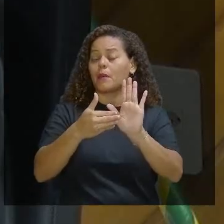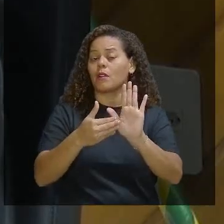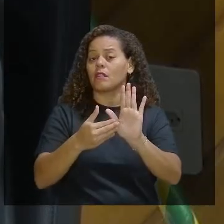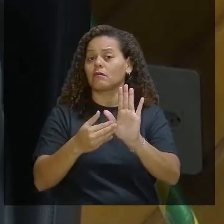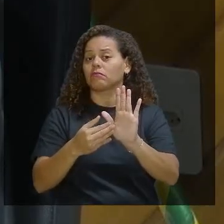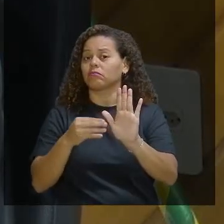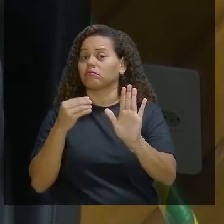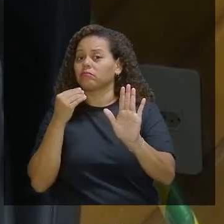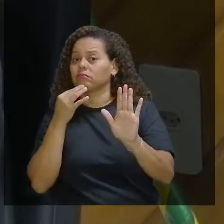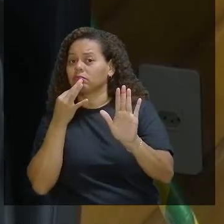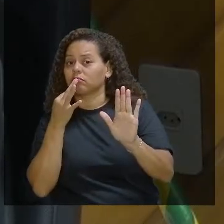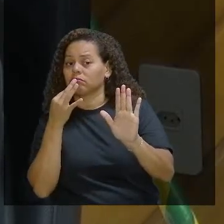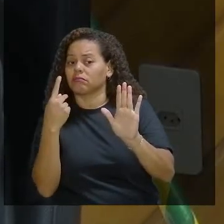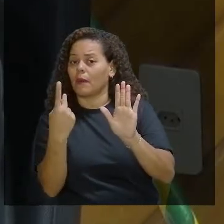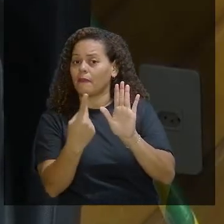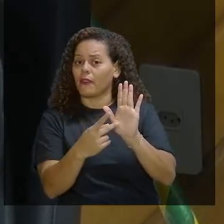alternativa,